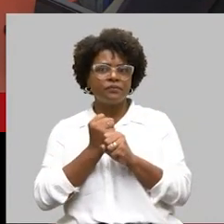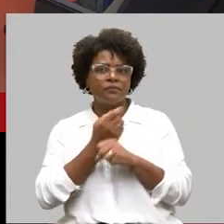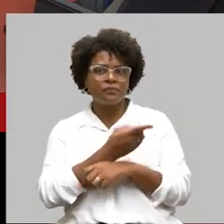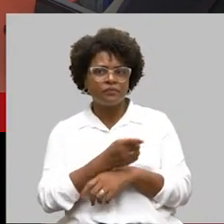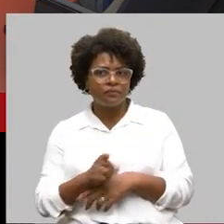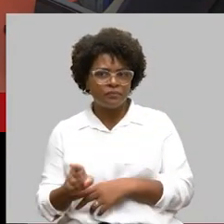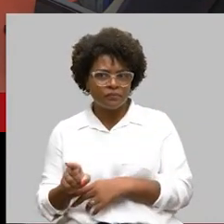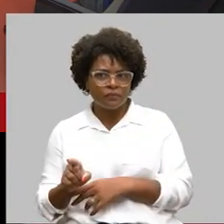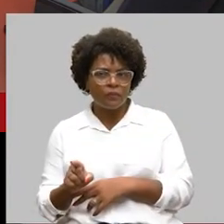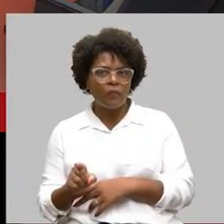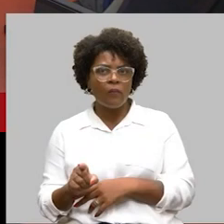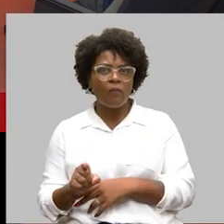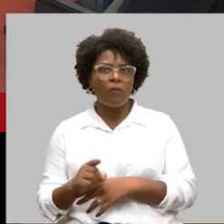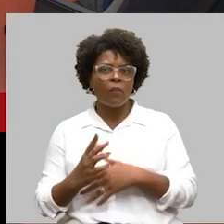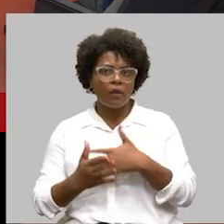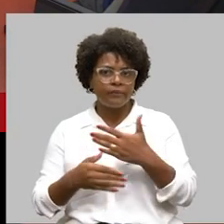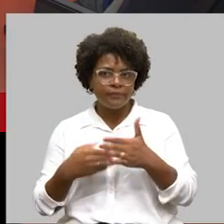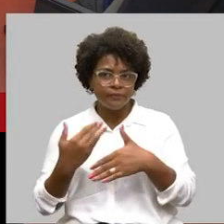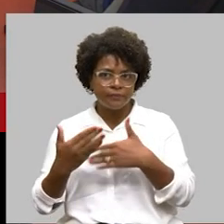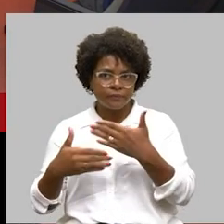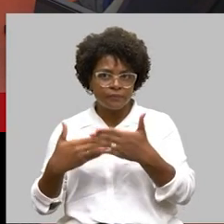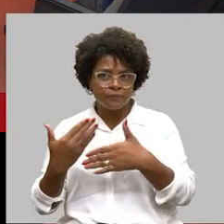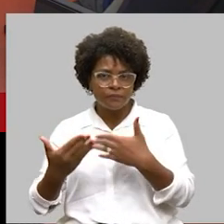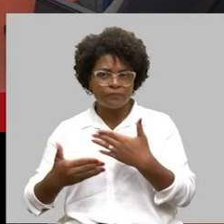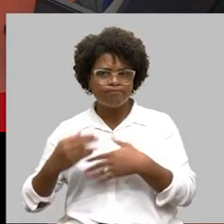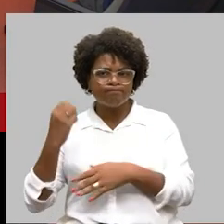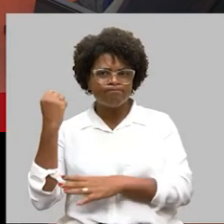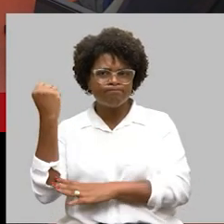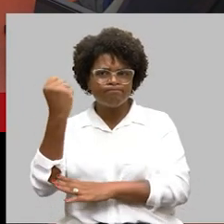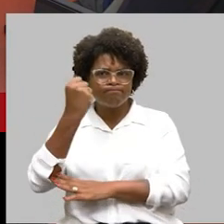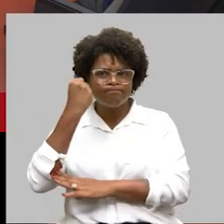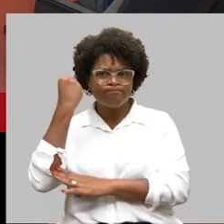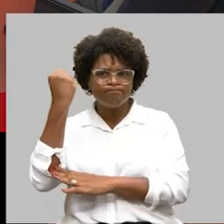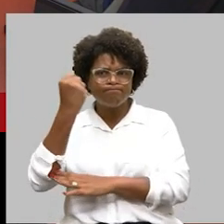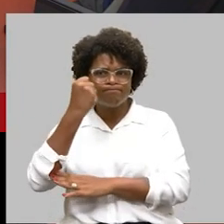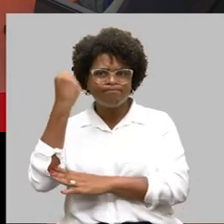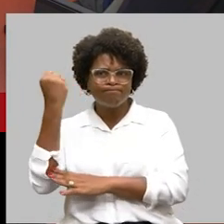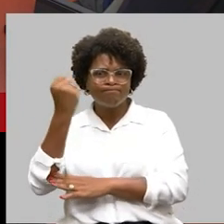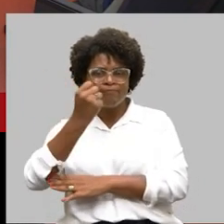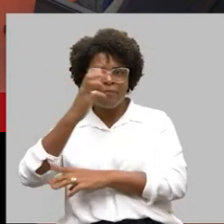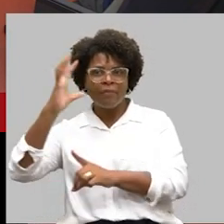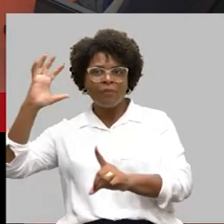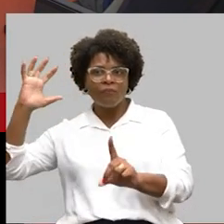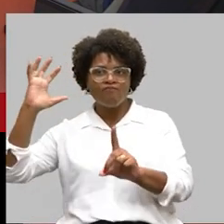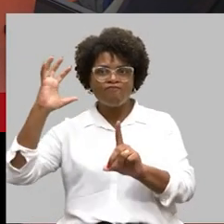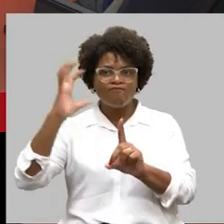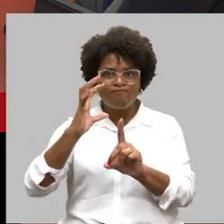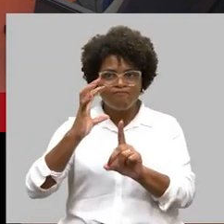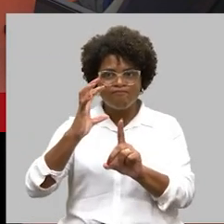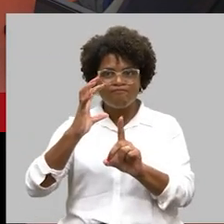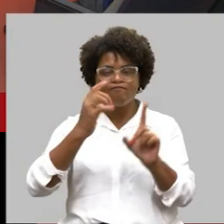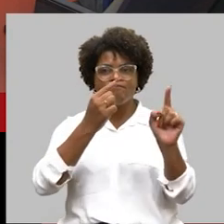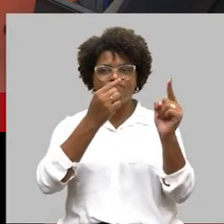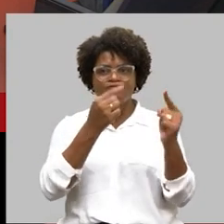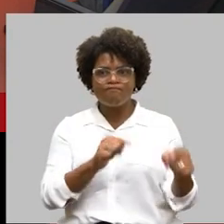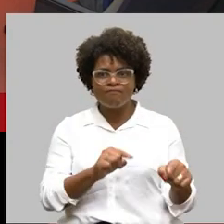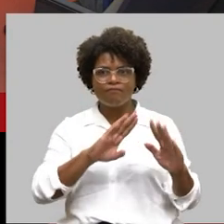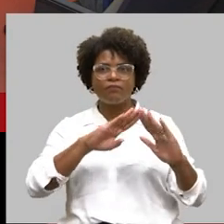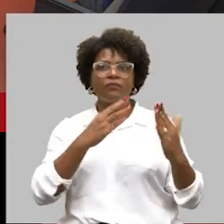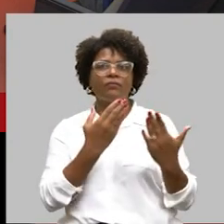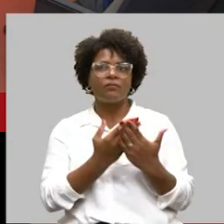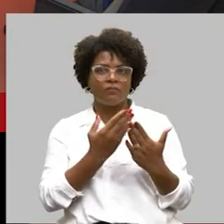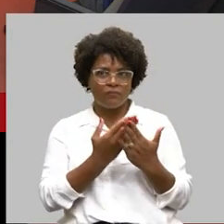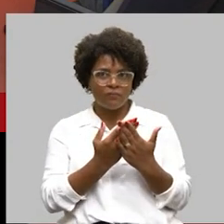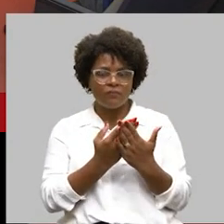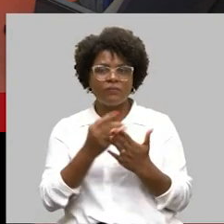processo gravíssimo de ataque contra escolas e nós começamos essa semana com um ataque contra